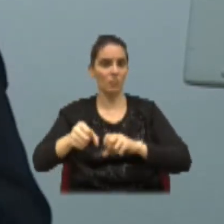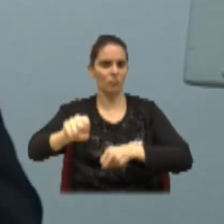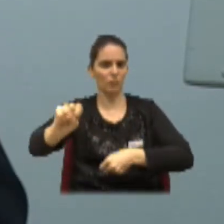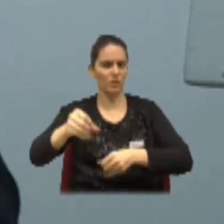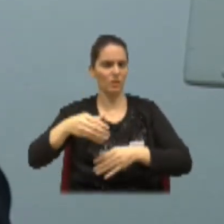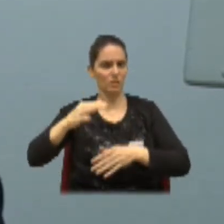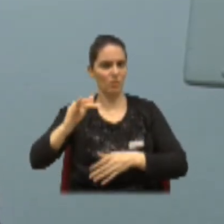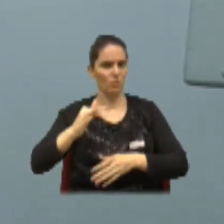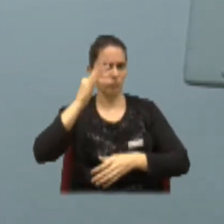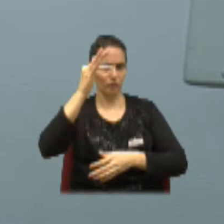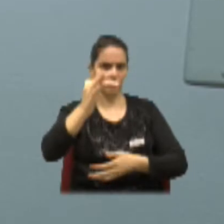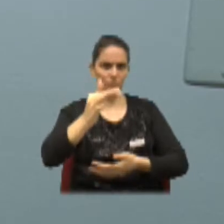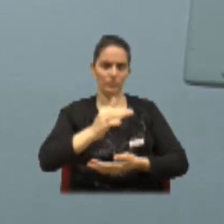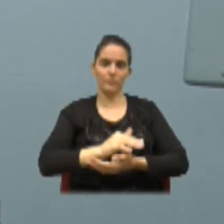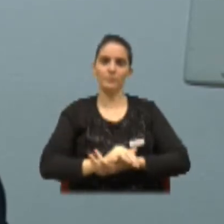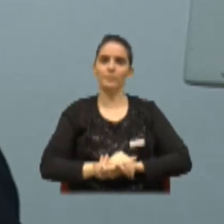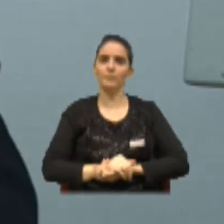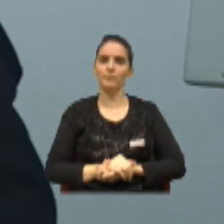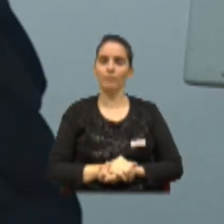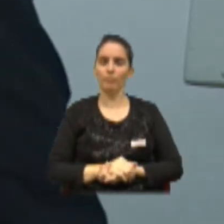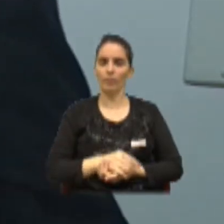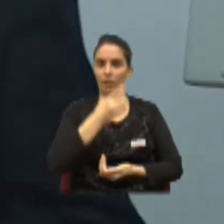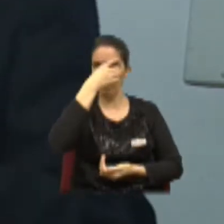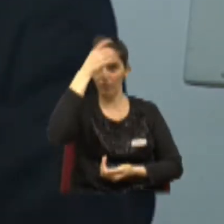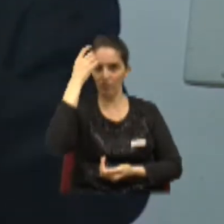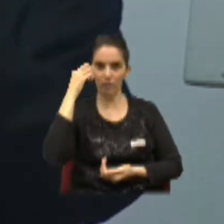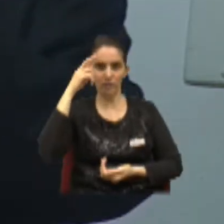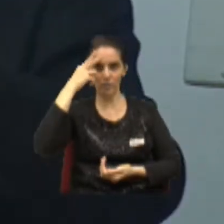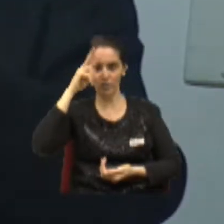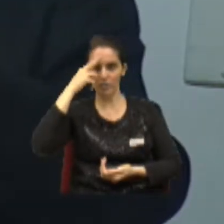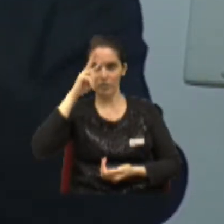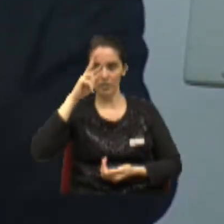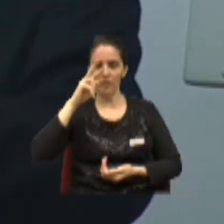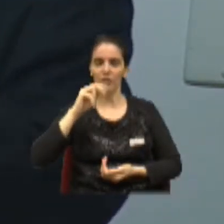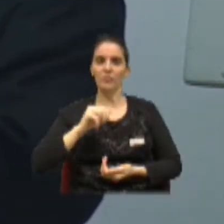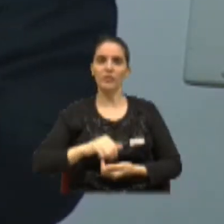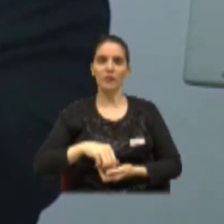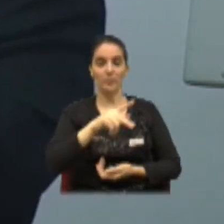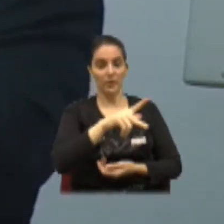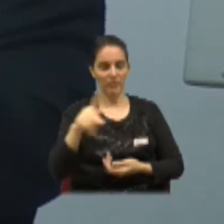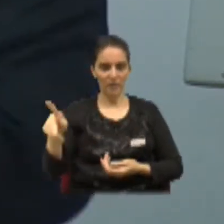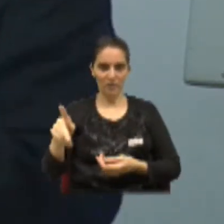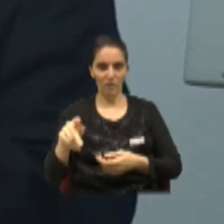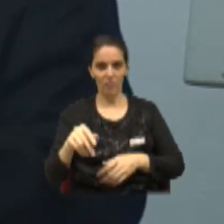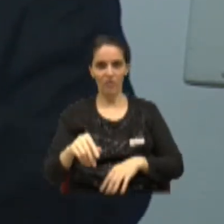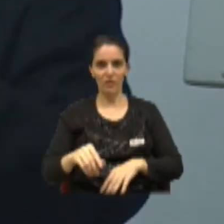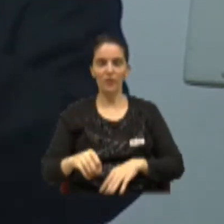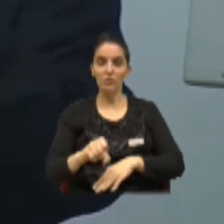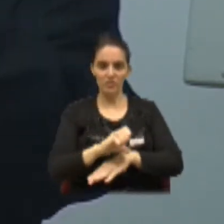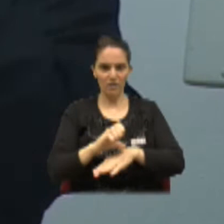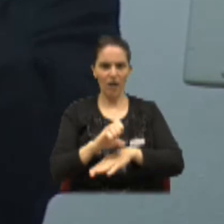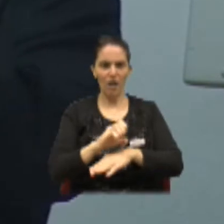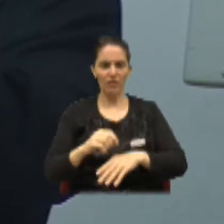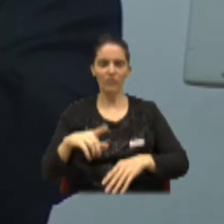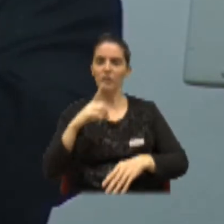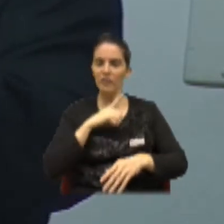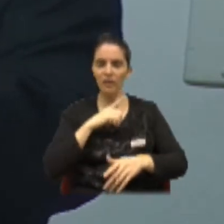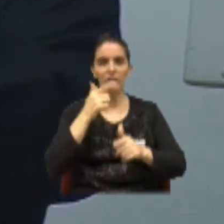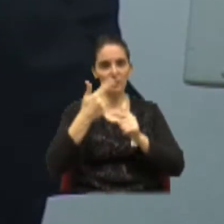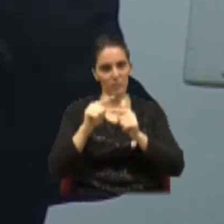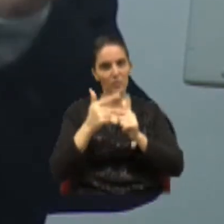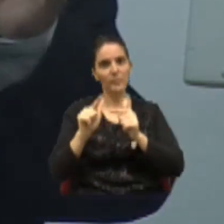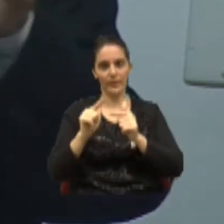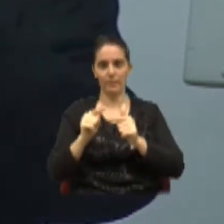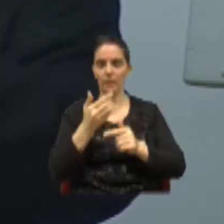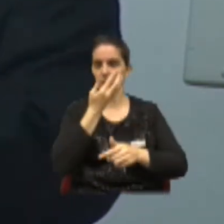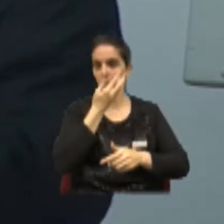seus estudos. Eu me lembro, quando eu dava aula no Estado, nós tivemos um problema com um estudante